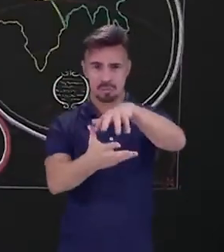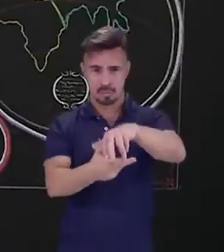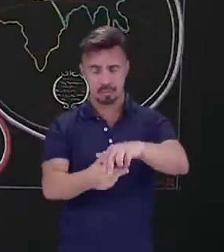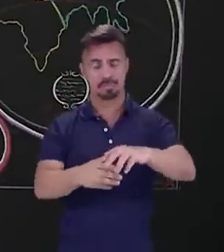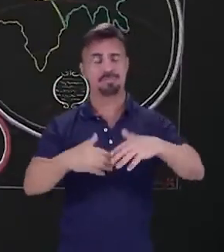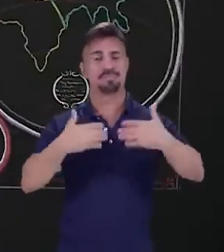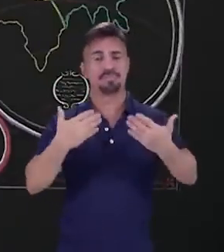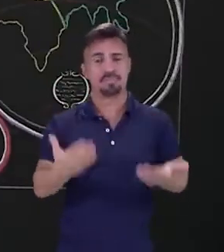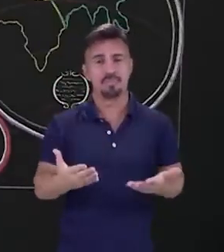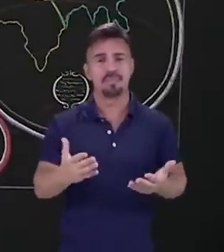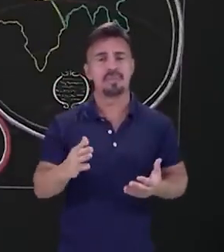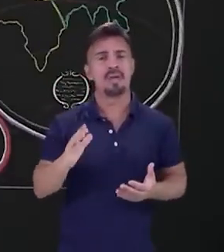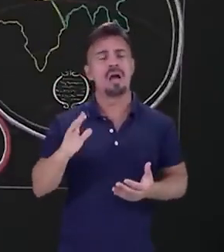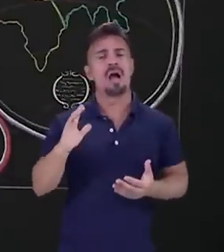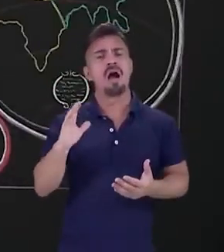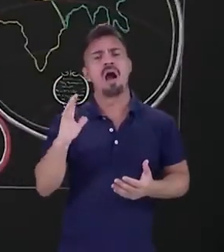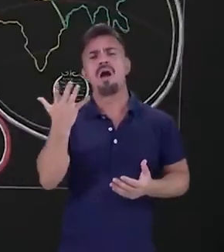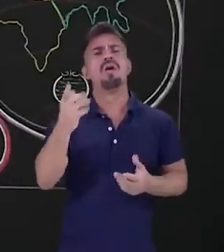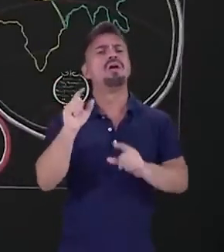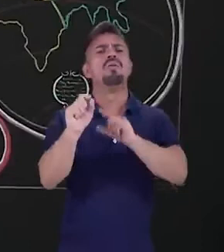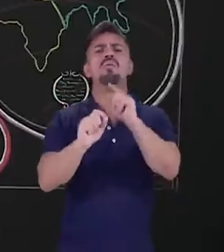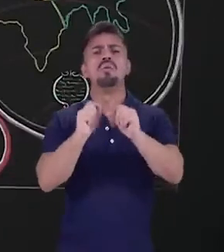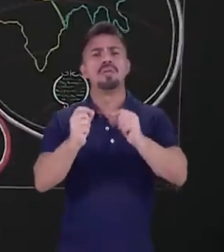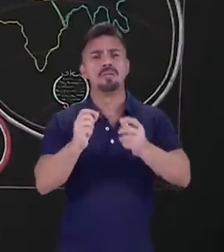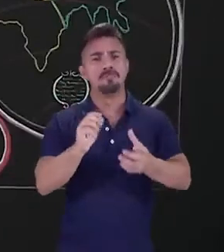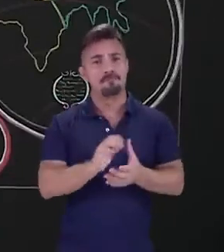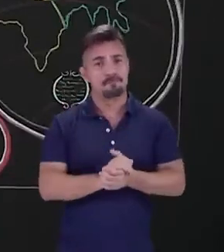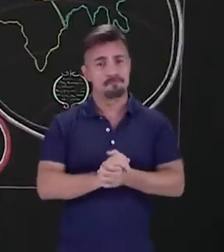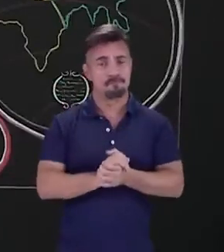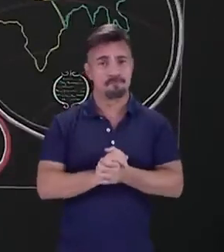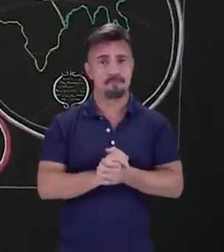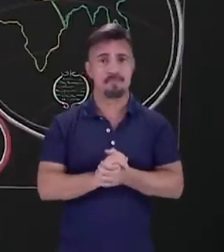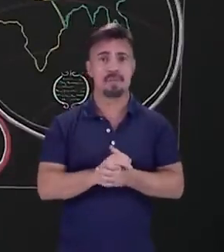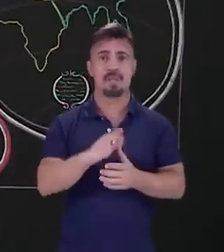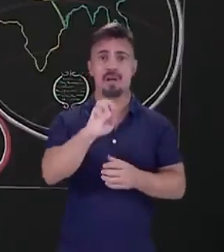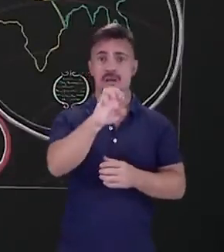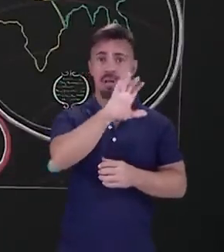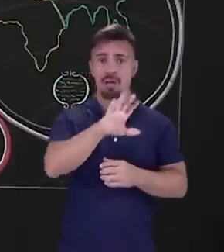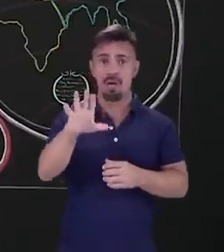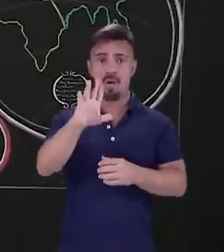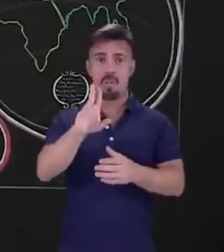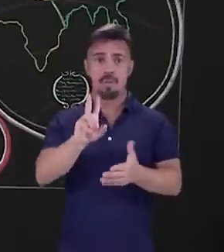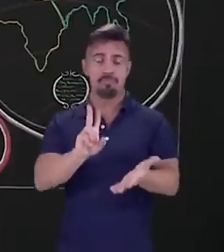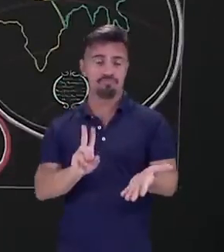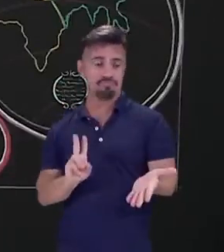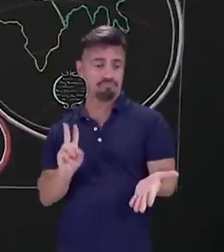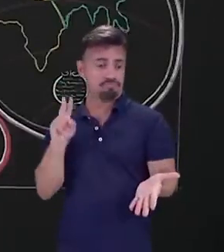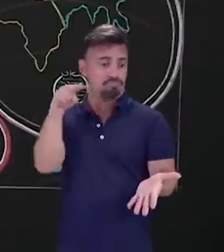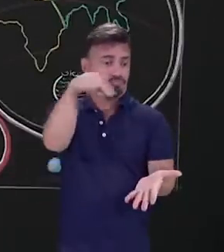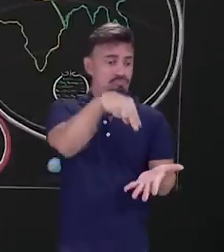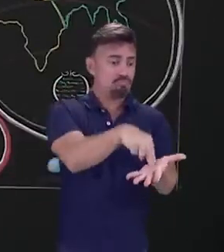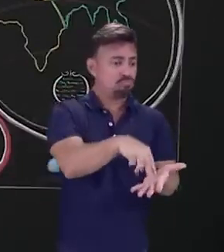Beleza, o que acontece? Como o europeu chegou nessas áreas diferentes,